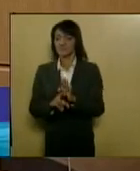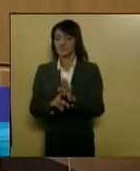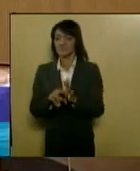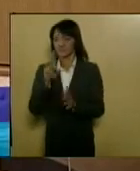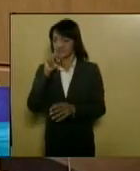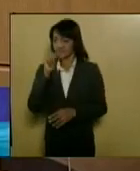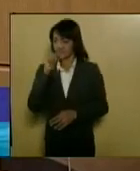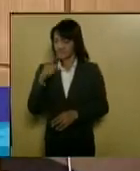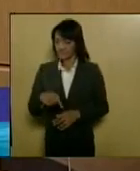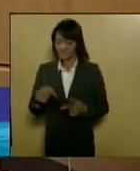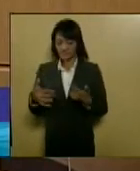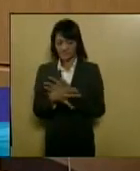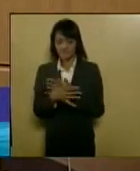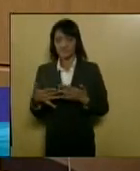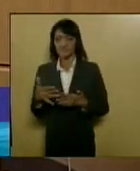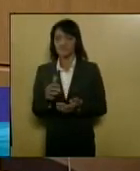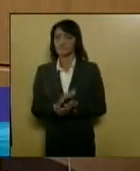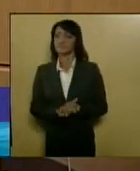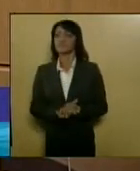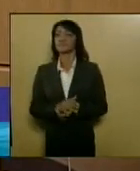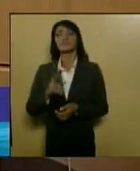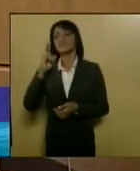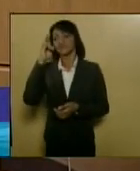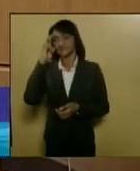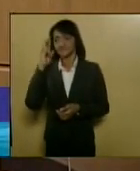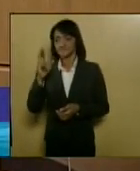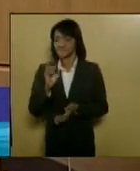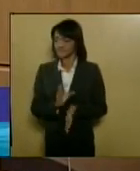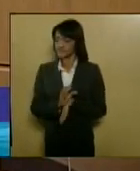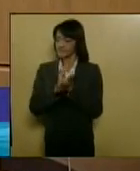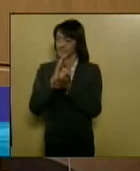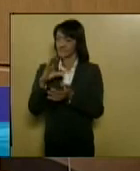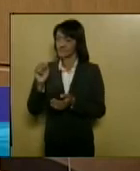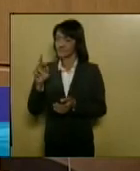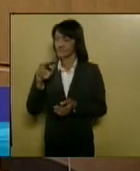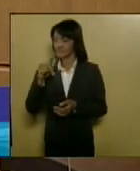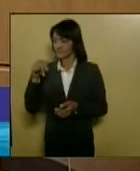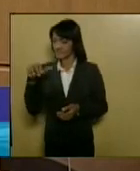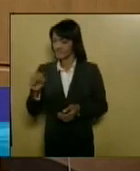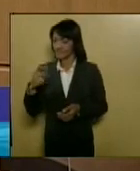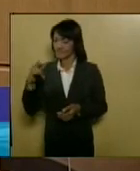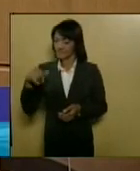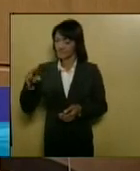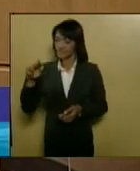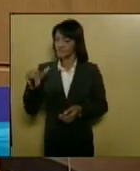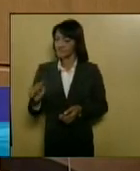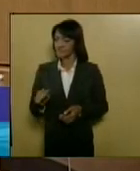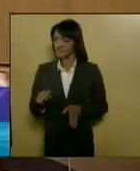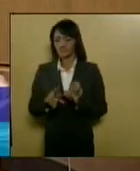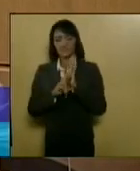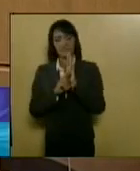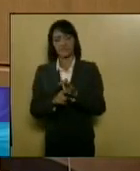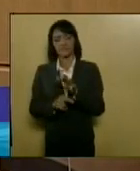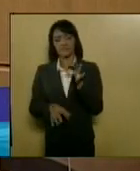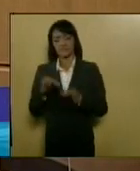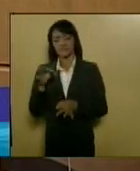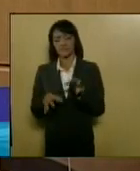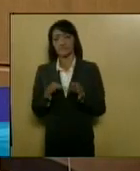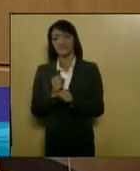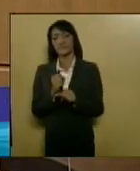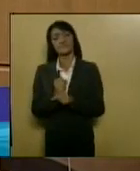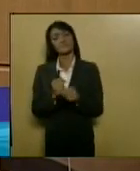nossa cidade, excelentíssimo senhor conselheiro Carlos Pina, representando o Tribunal de Contas de Sergipe,